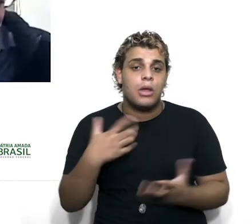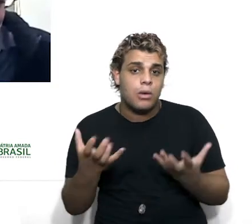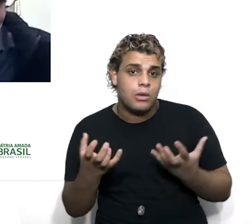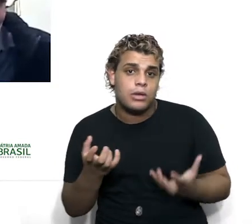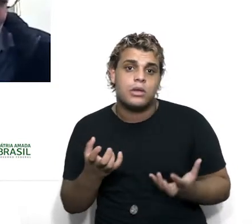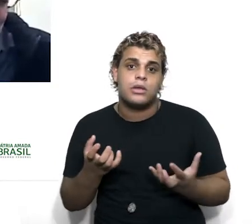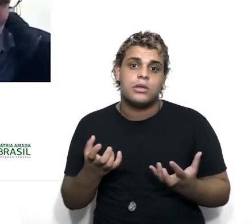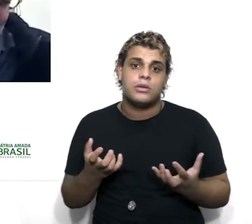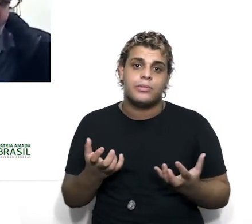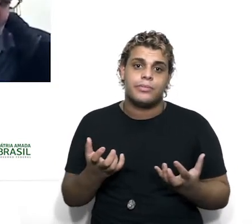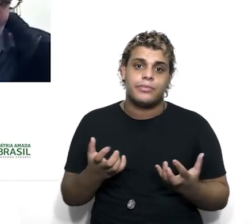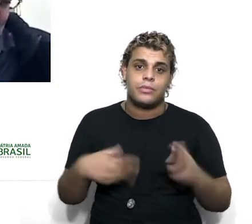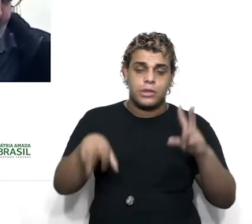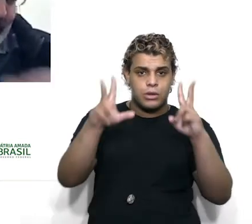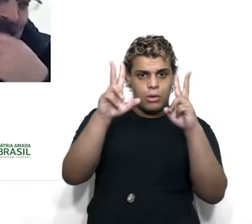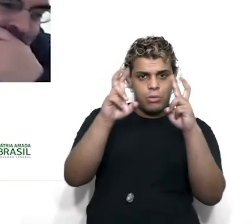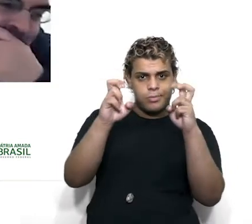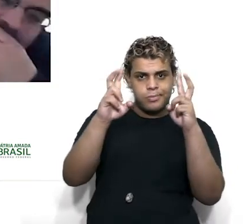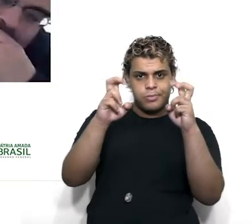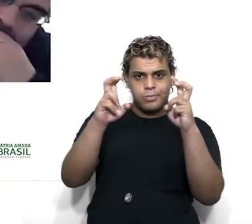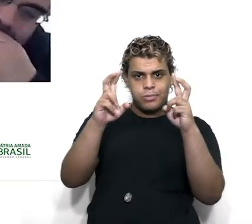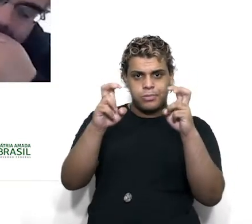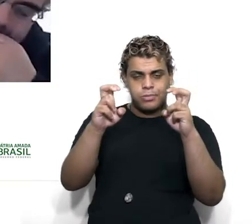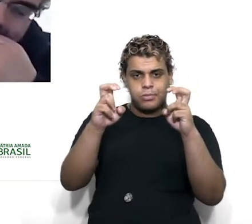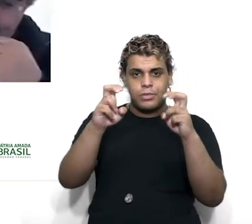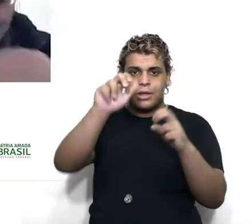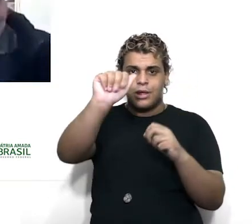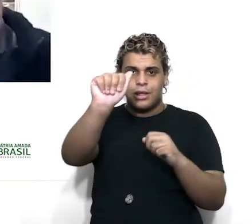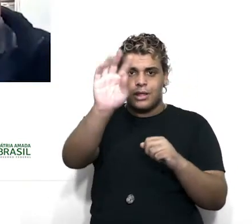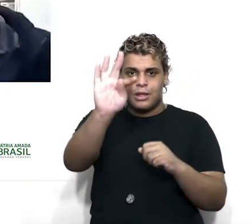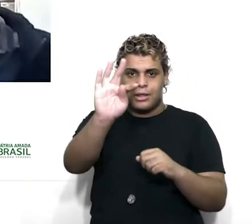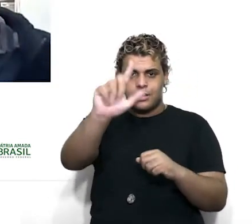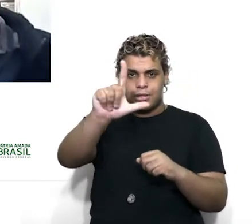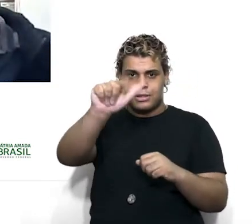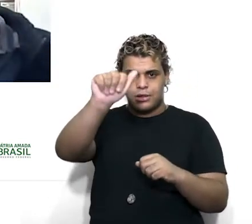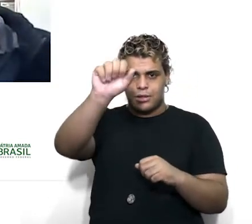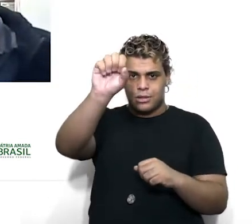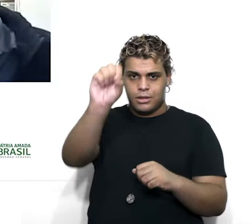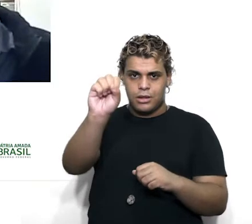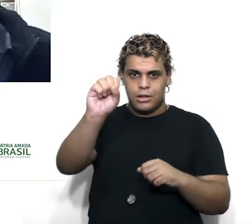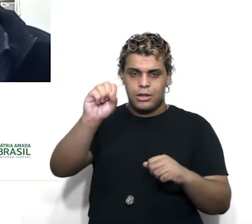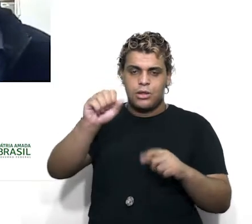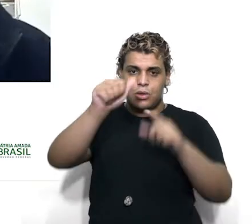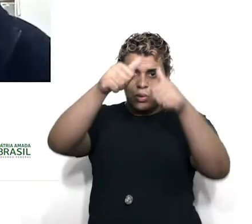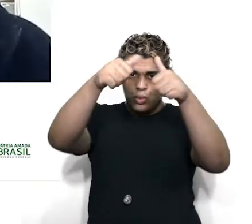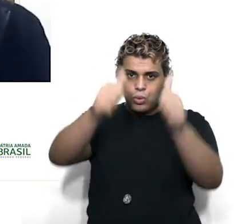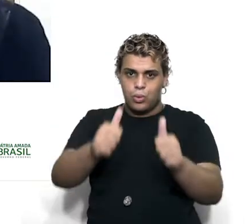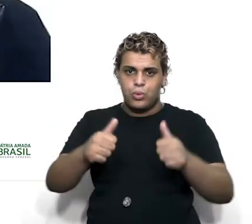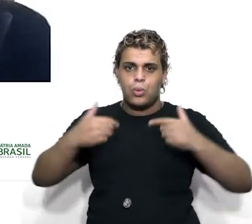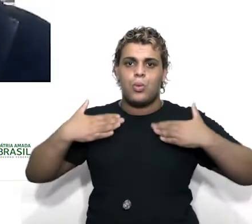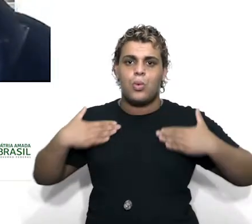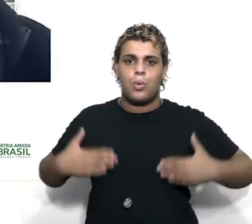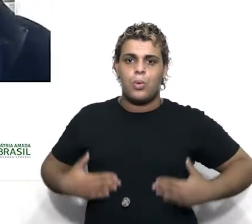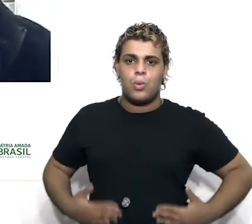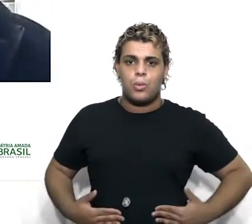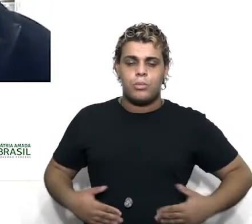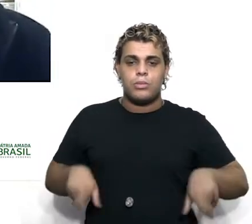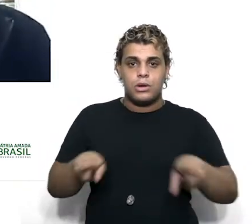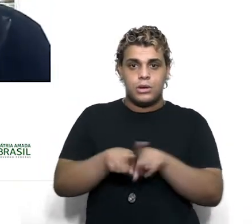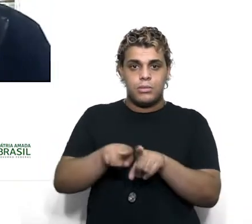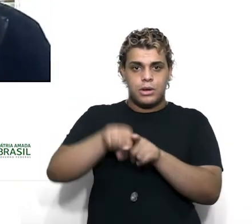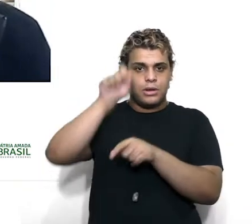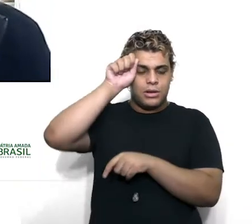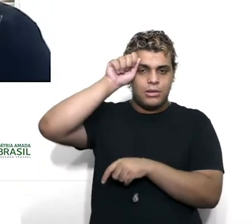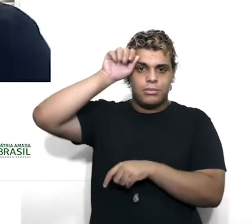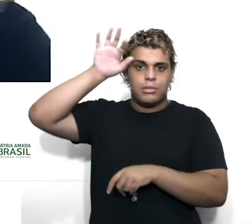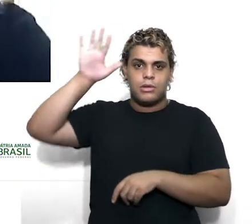Nosso assunto do tema é o Atlas, né? O Atlas do Corpo. e da imaginação que você está lançando pela